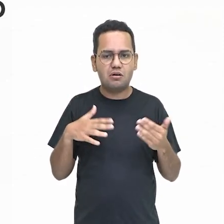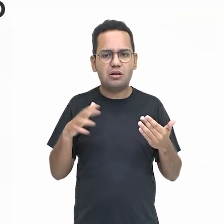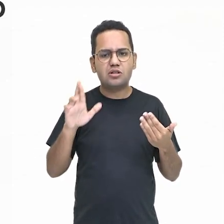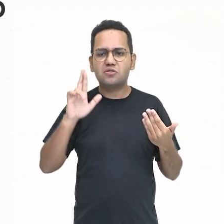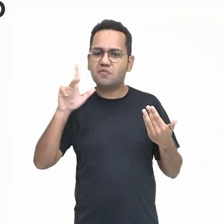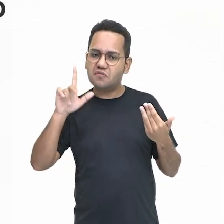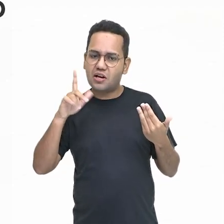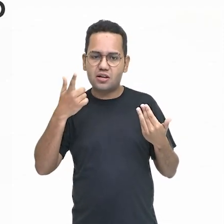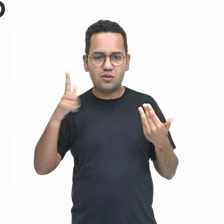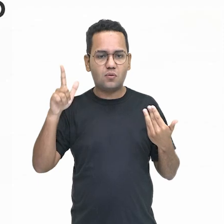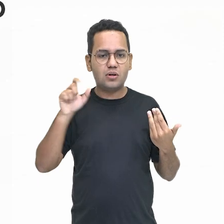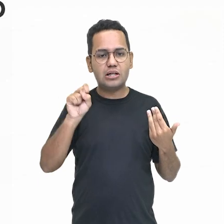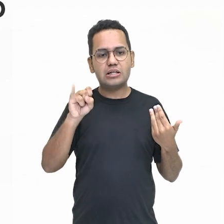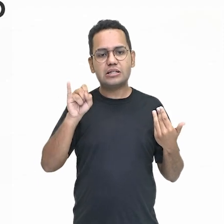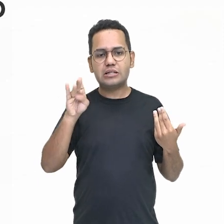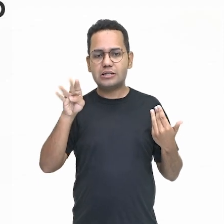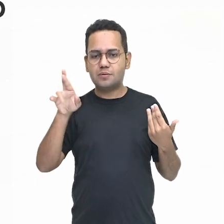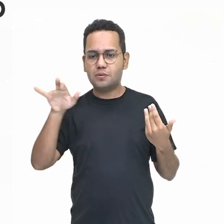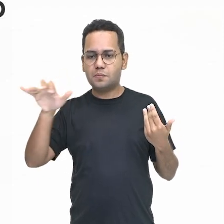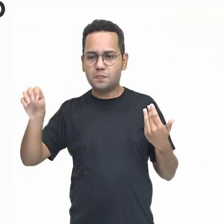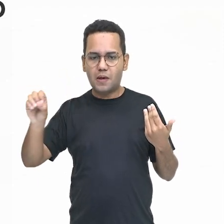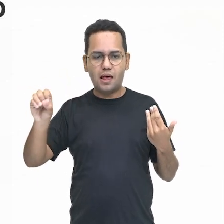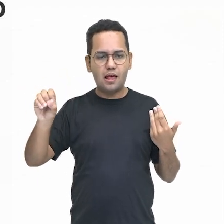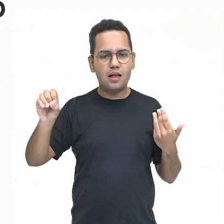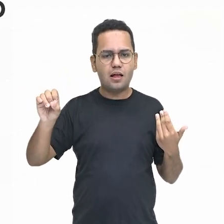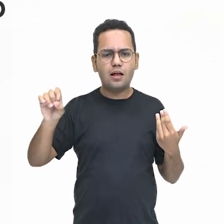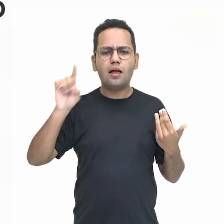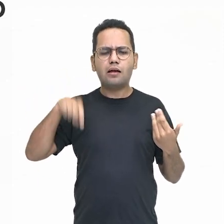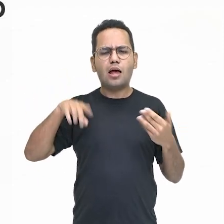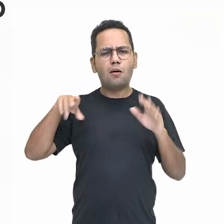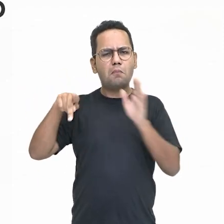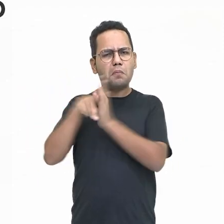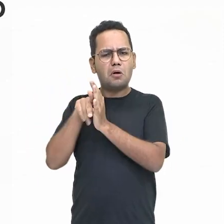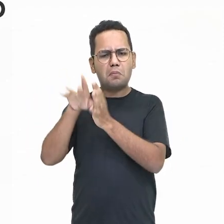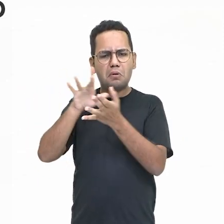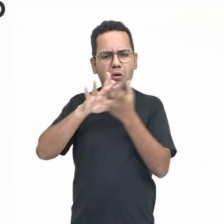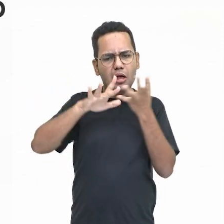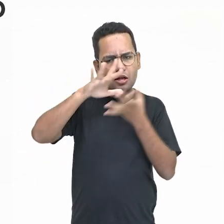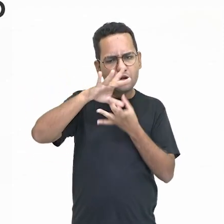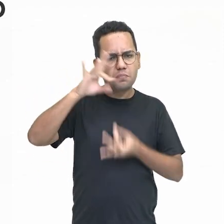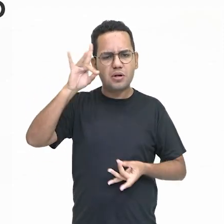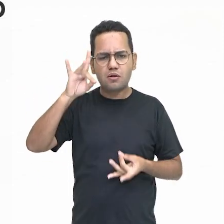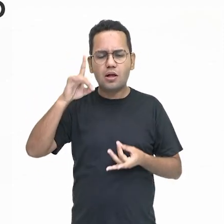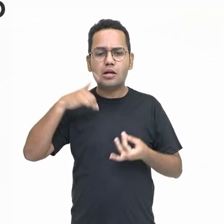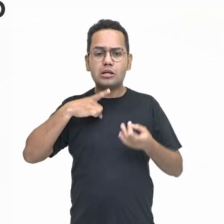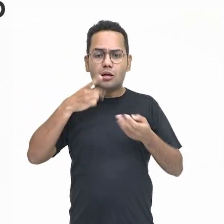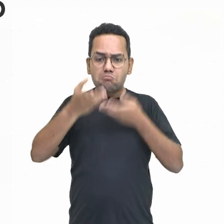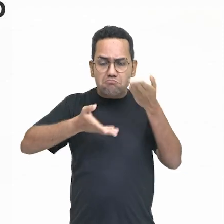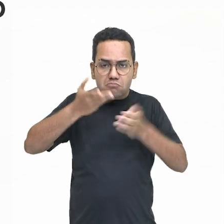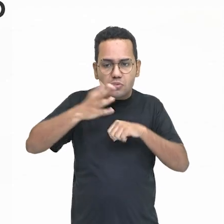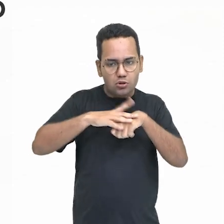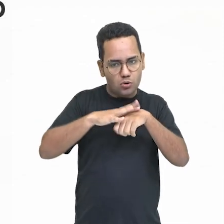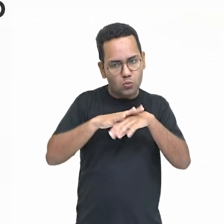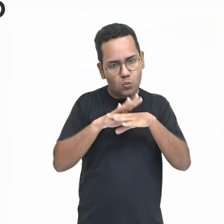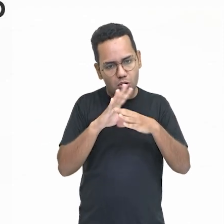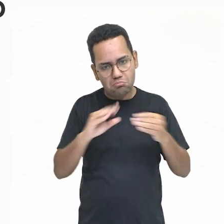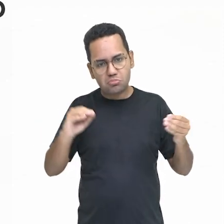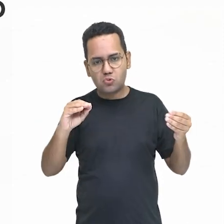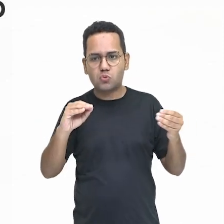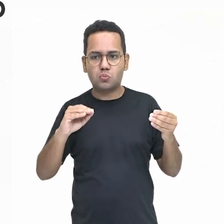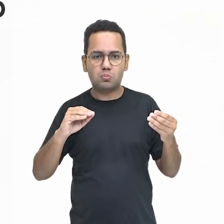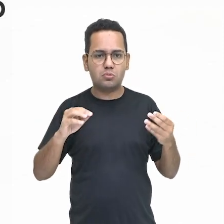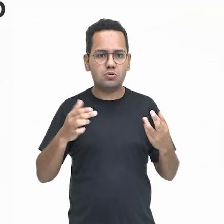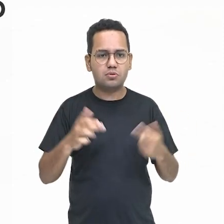Sibéria, que realiza uma viagem aí pelo mundo espiritual para tratar das doenças ou dos malefícios.